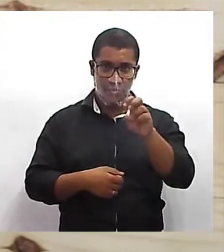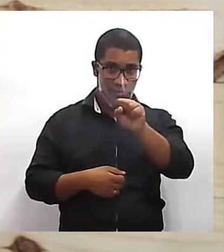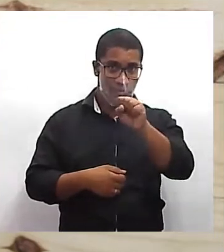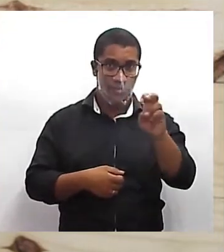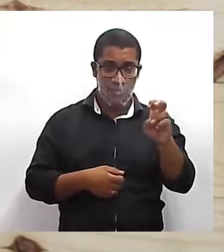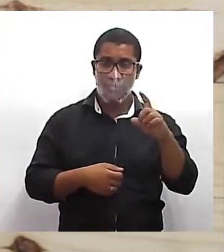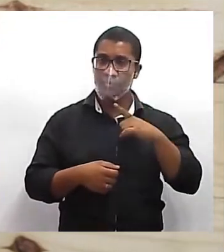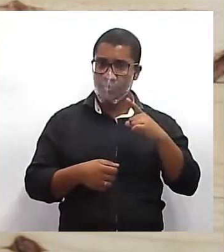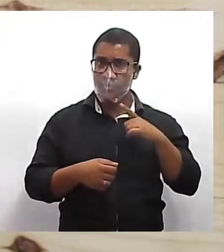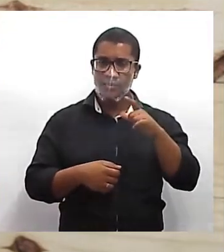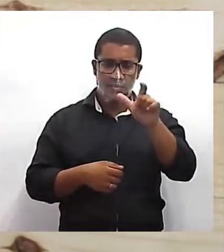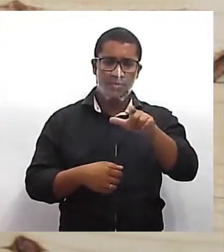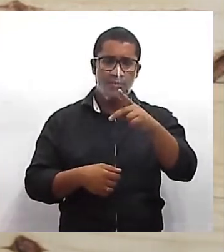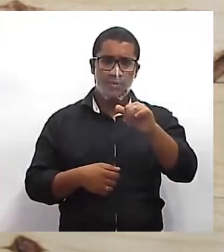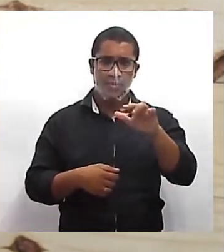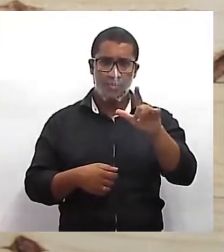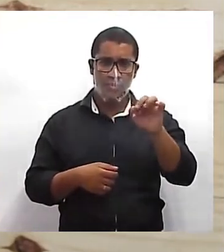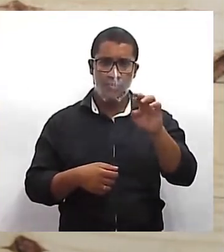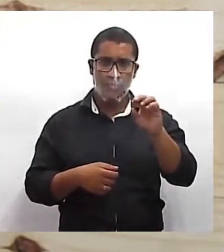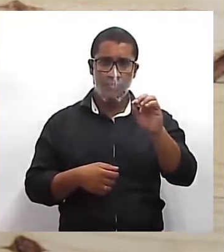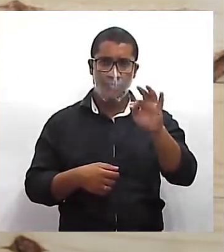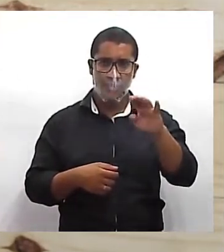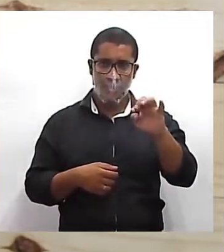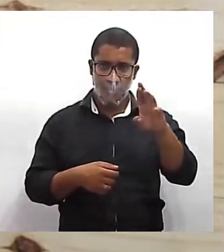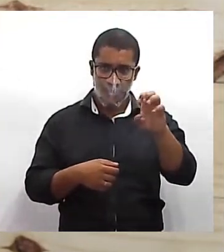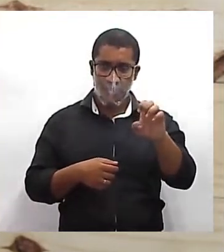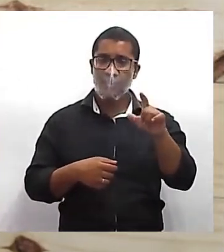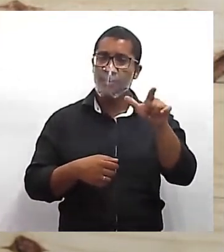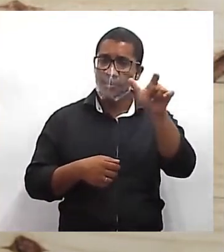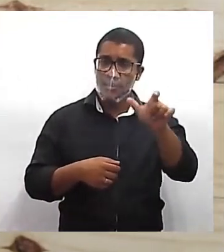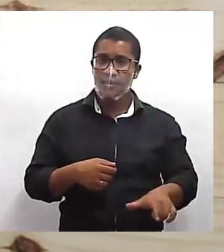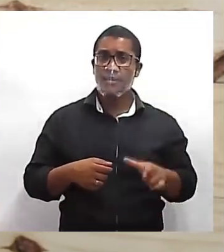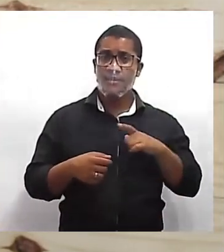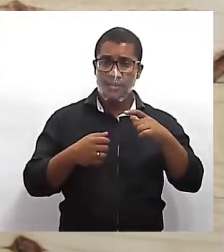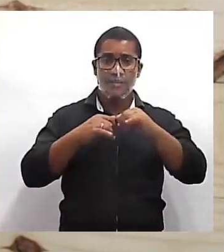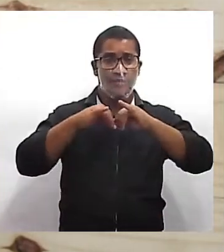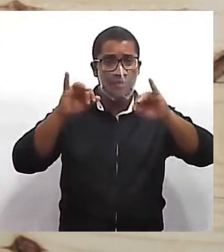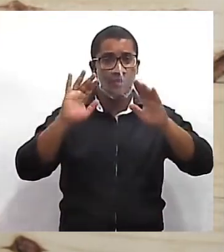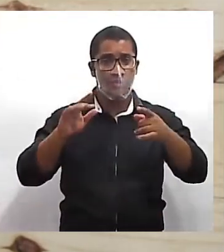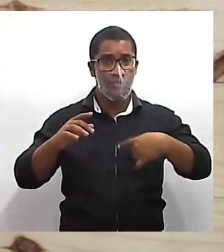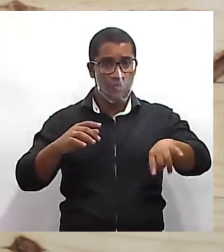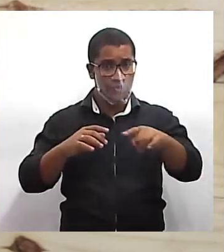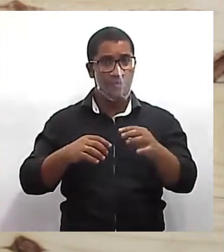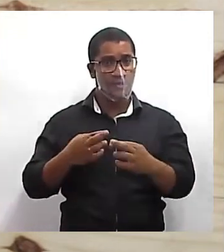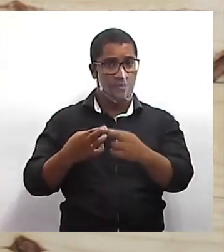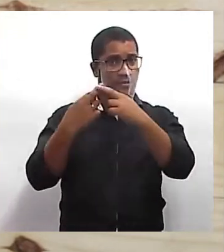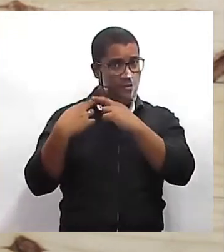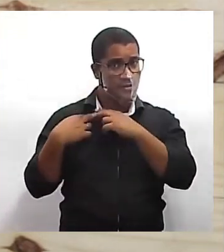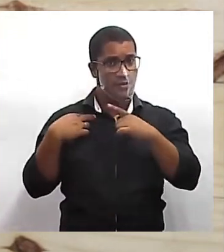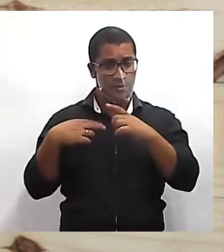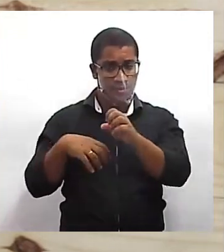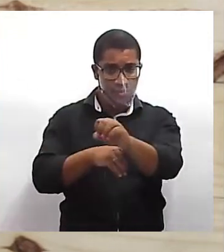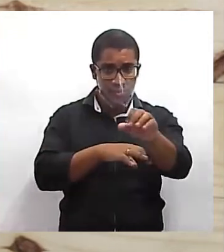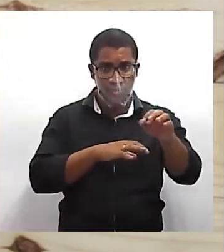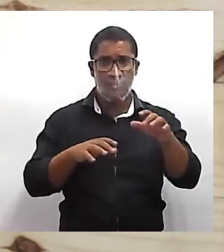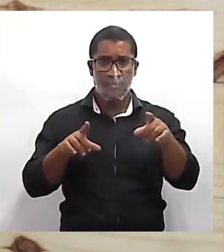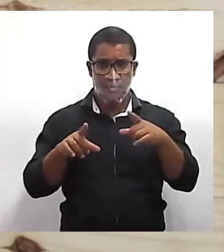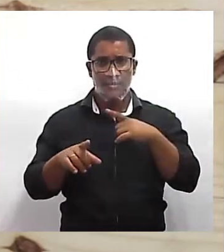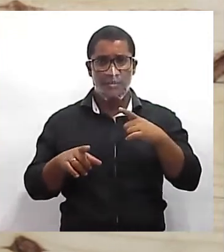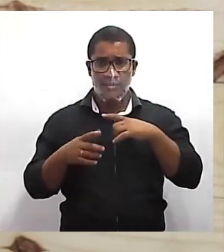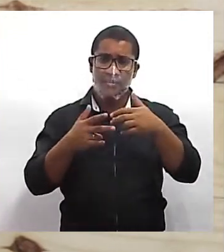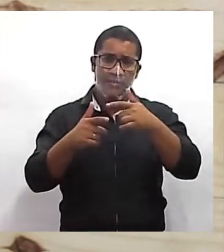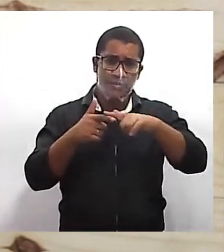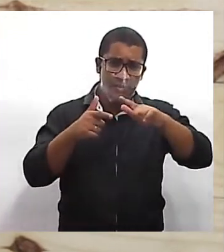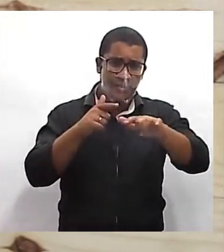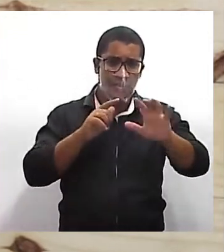nossos alunos. Nós vivemos de perto, como profissionais do meio da educação, as mazelas que